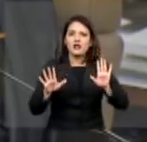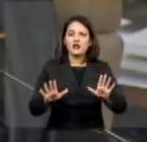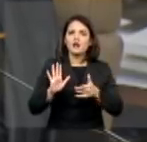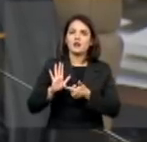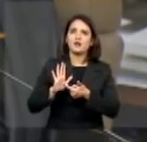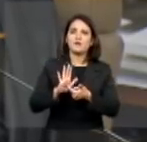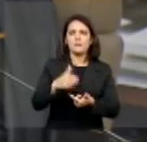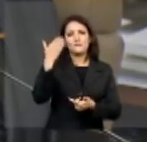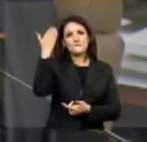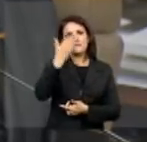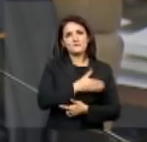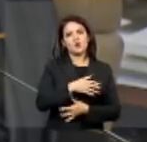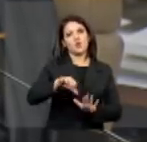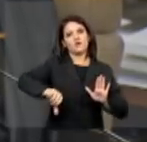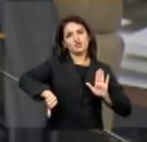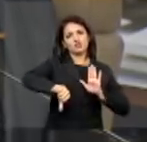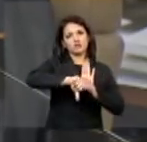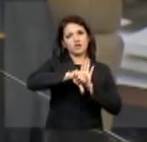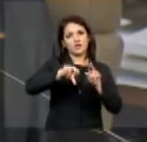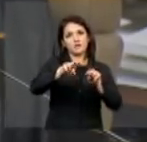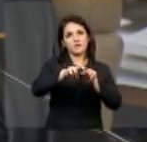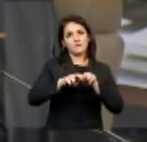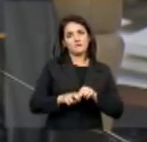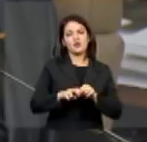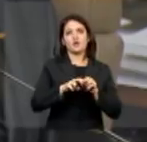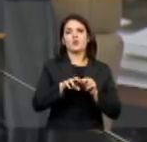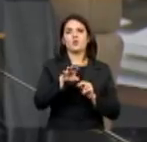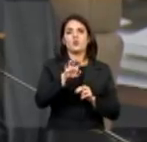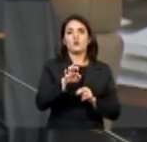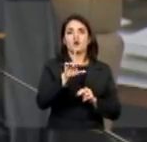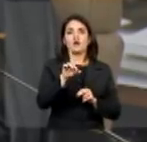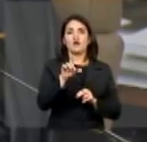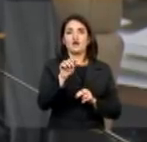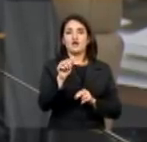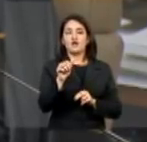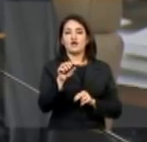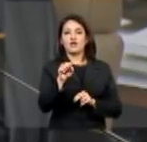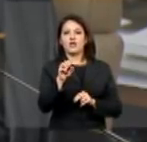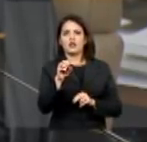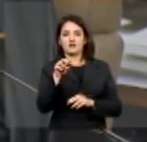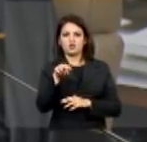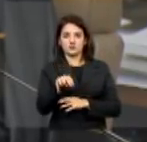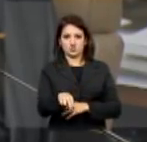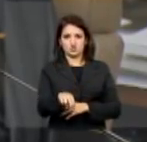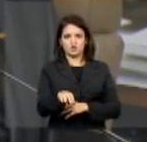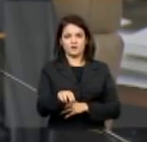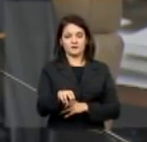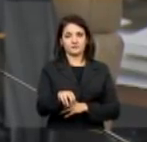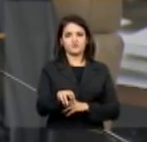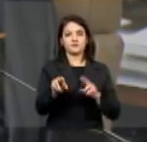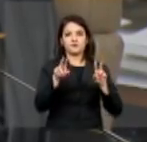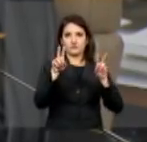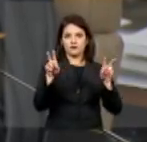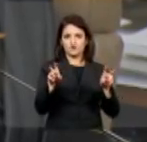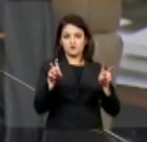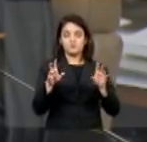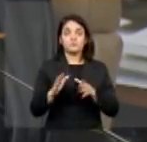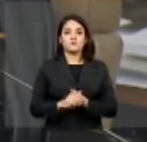relator edison ao paciente chu aspas da citação que colha da impetração